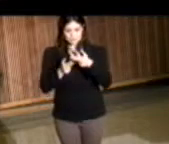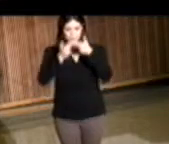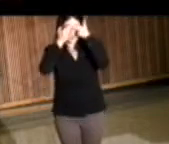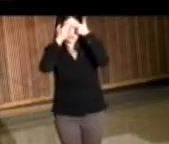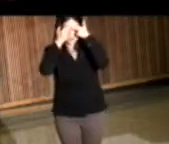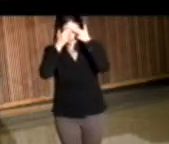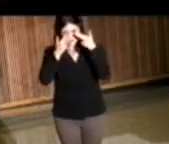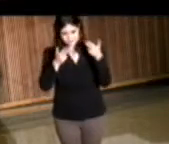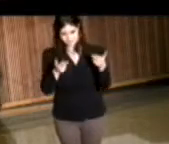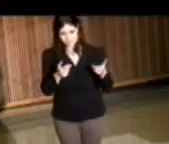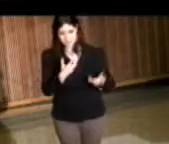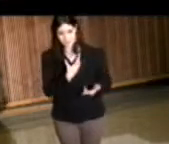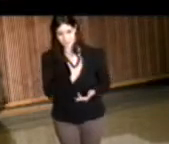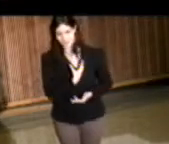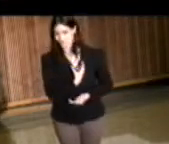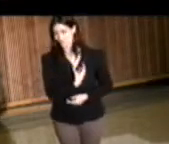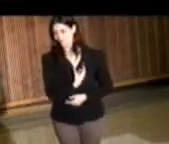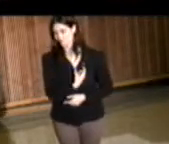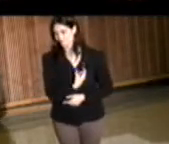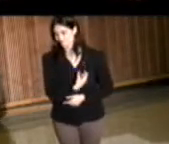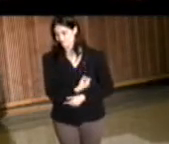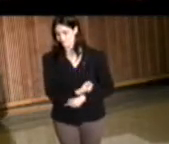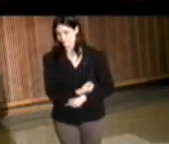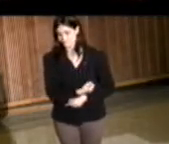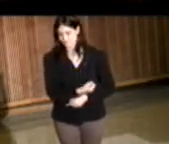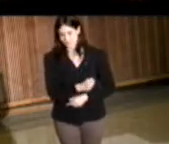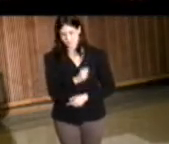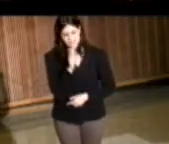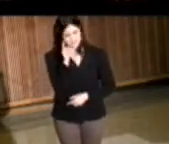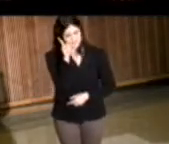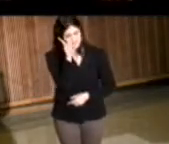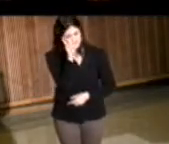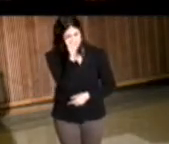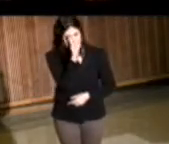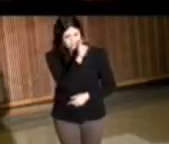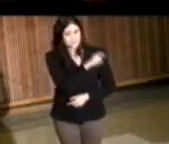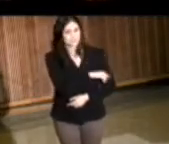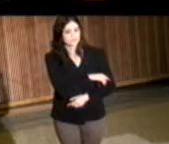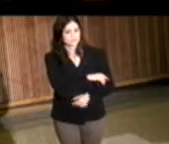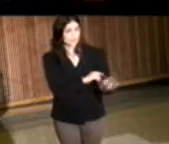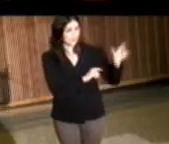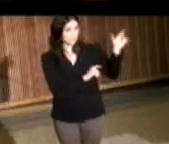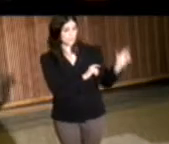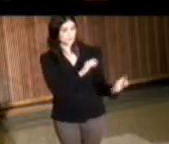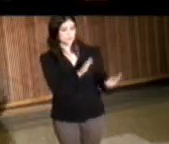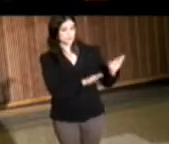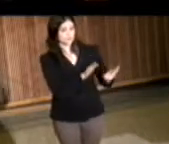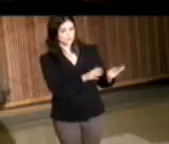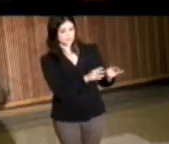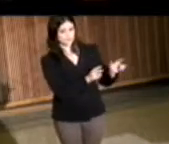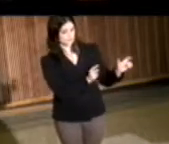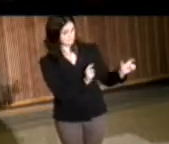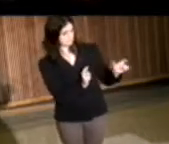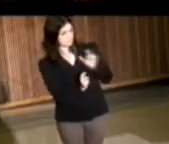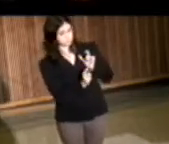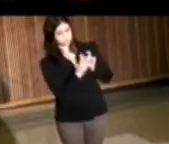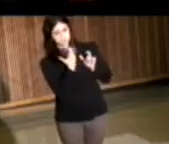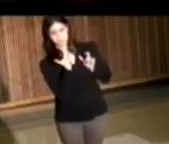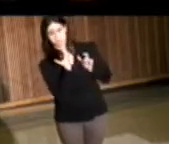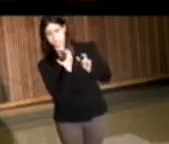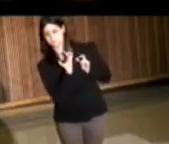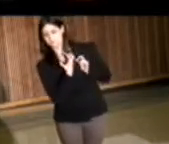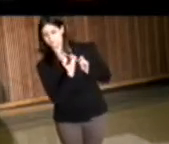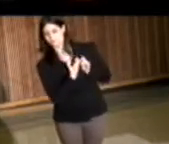Uma das coisas mais difíceis é a gente decidir amar quem nos ofendeu, quem